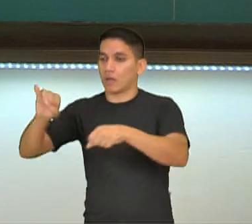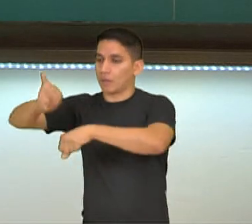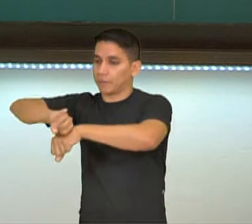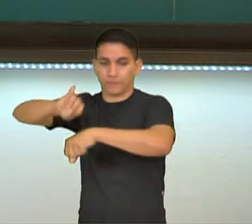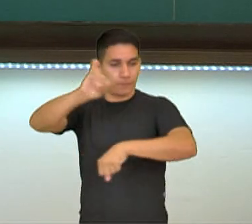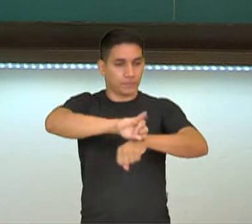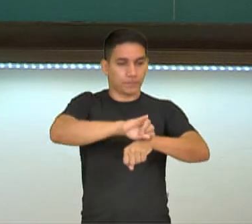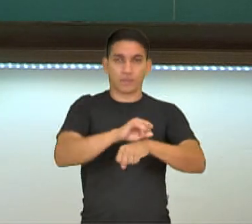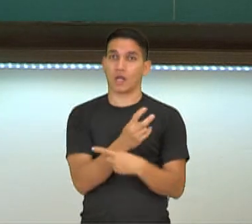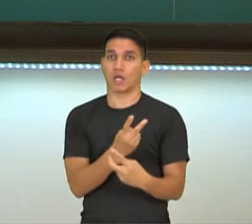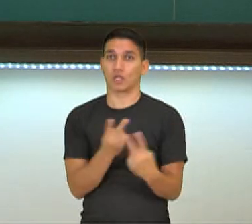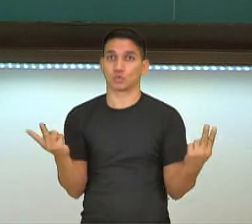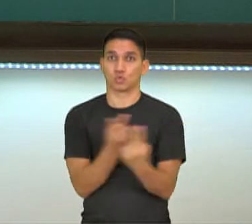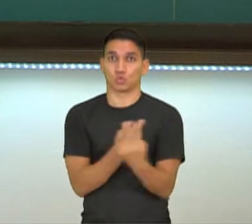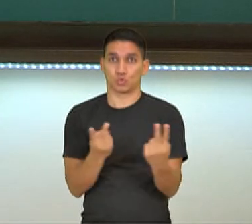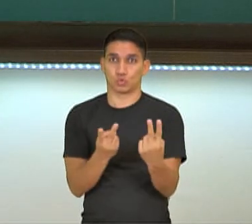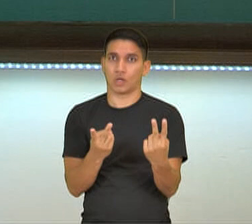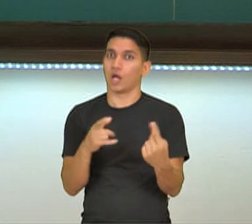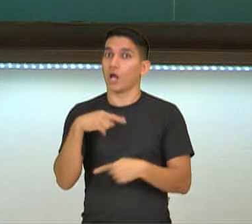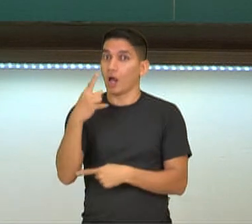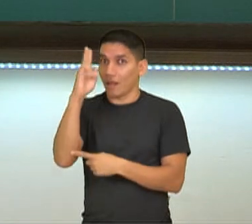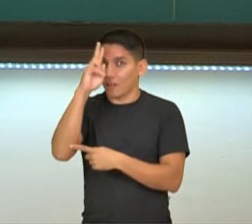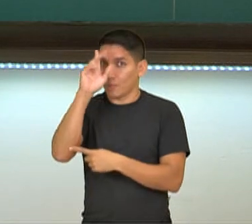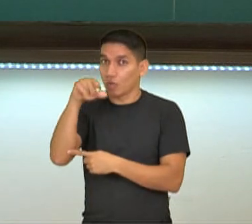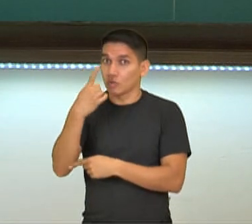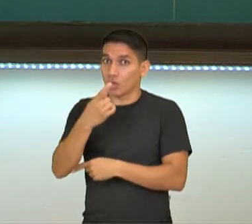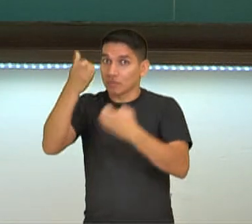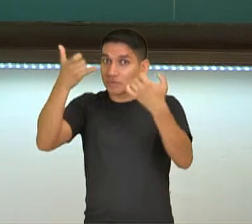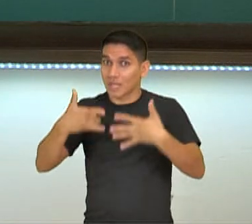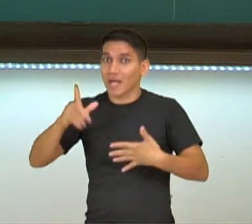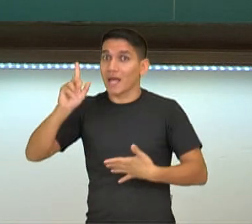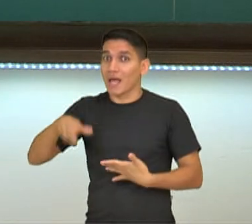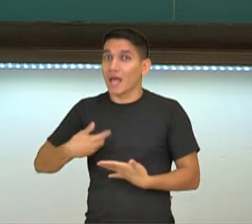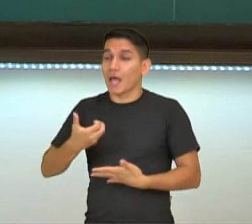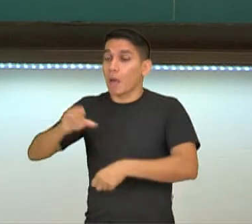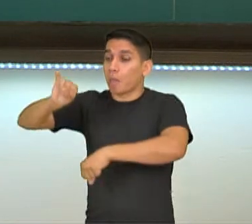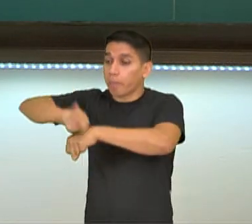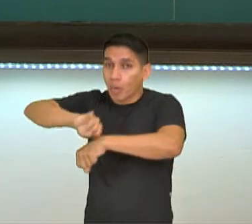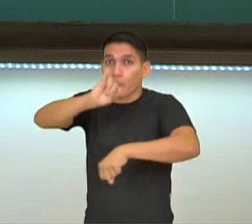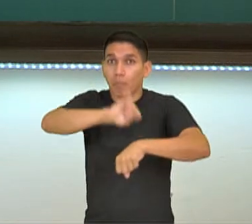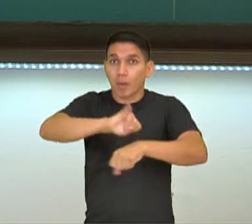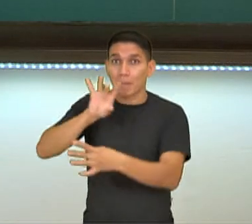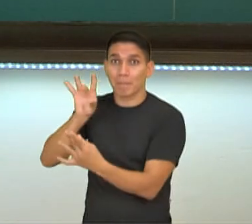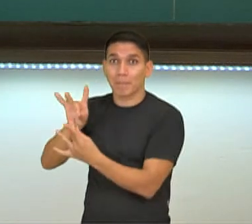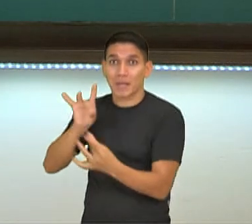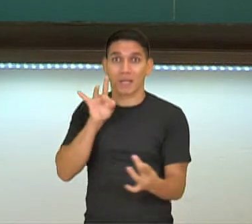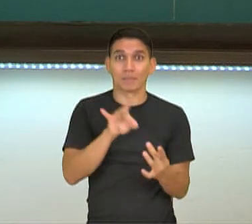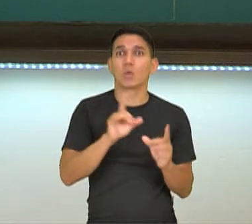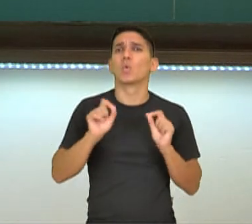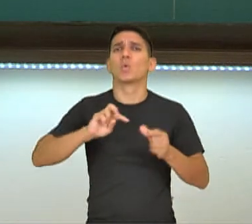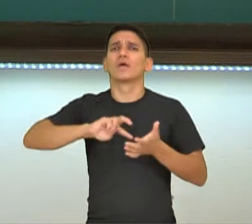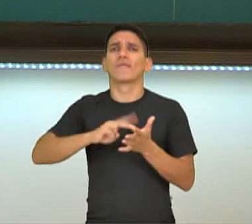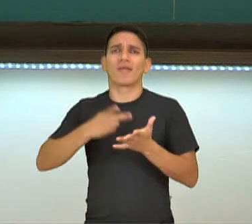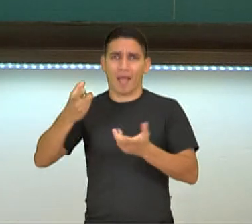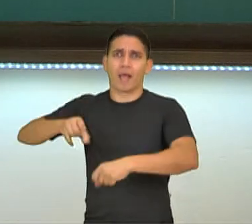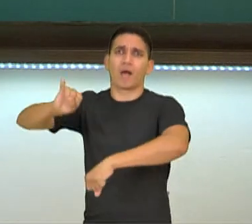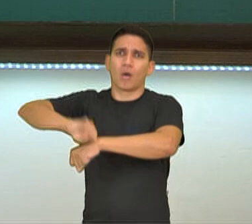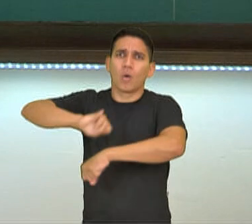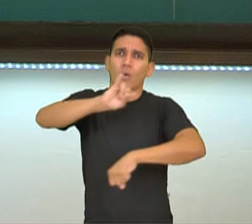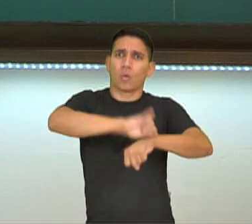cargas, tá? Lembrando que nós estamos trabalhando com cargas pontuais. O que são cargas pontuais? Na verdade, são corpos